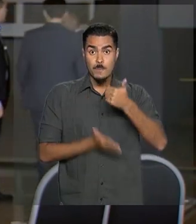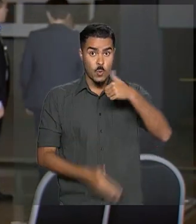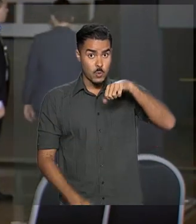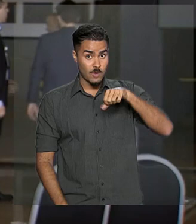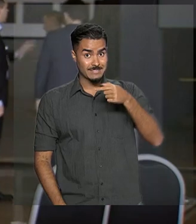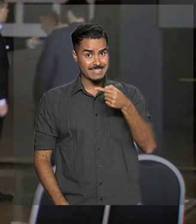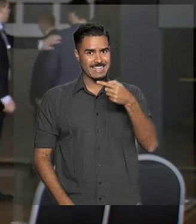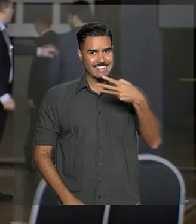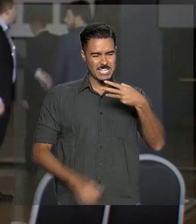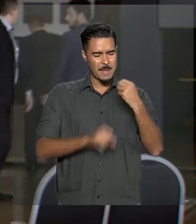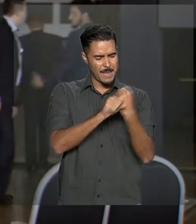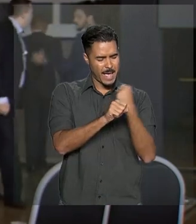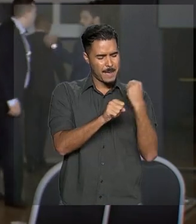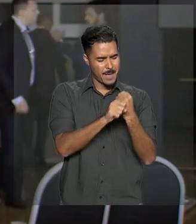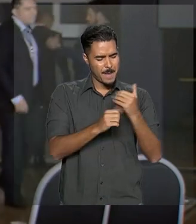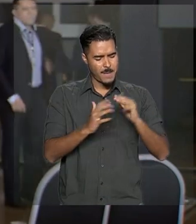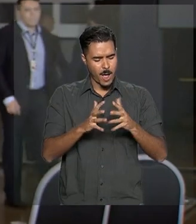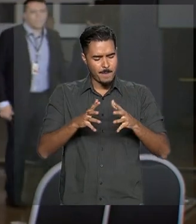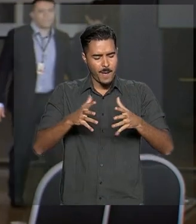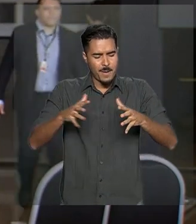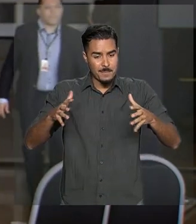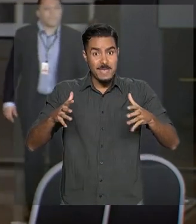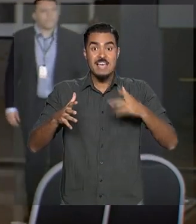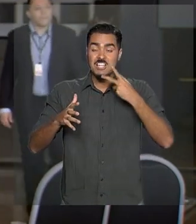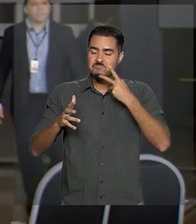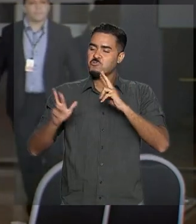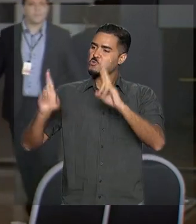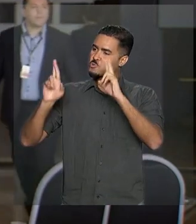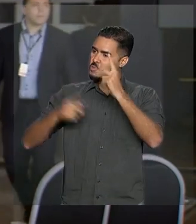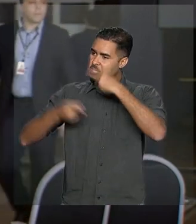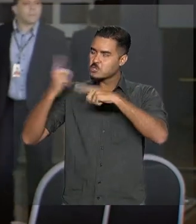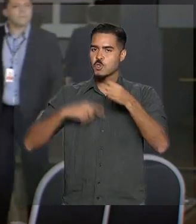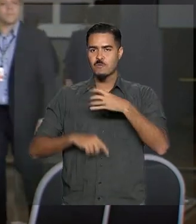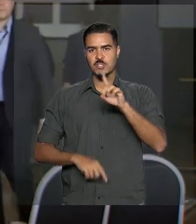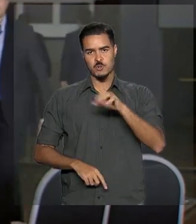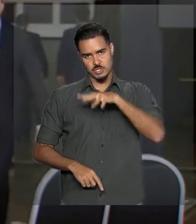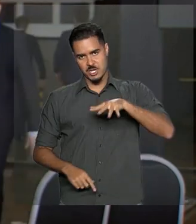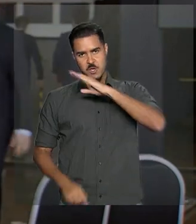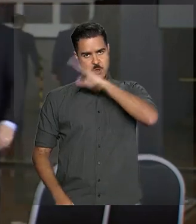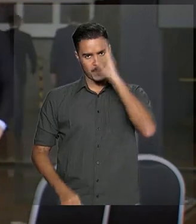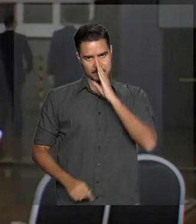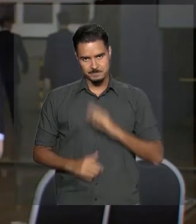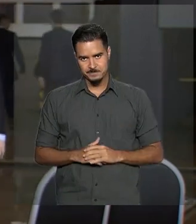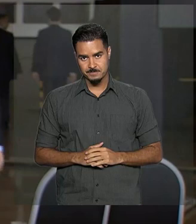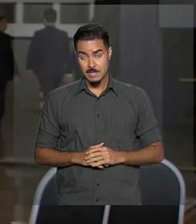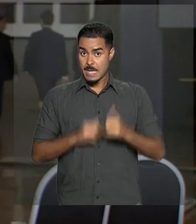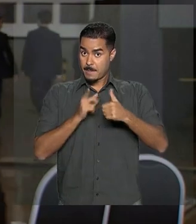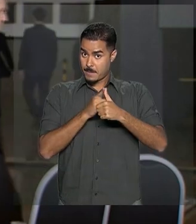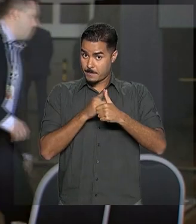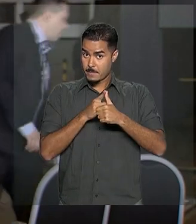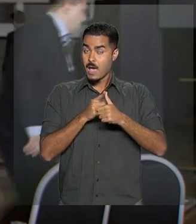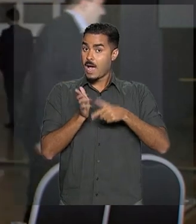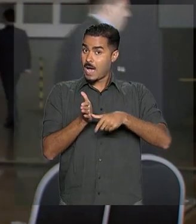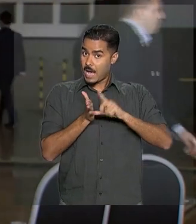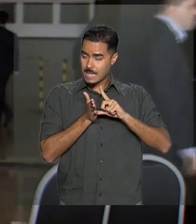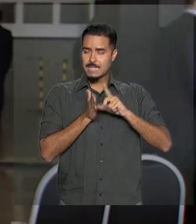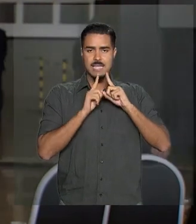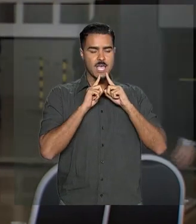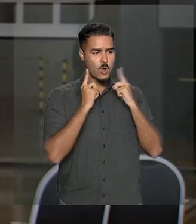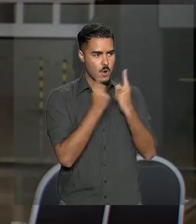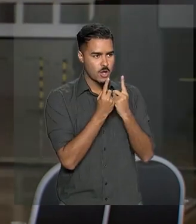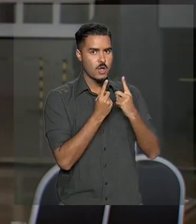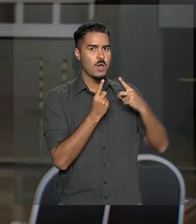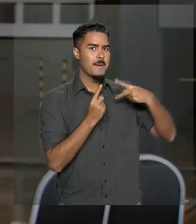1973, e desejou sucesso ao novo diretor-geral brasileiro. Antes, Jair Bolsonaro se reuniu com o presidente